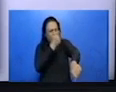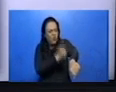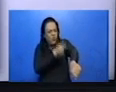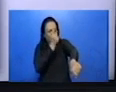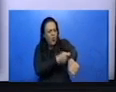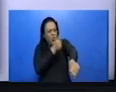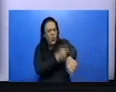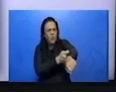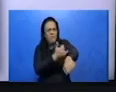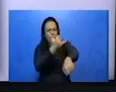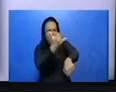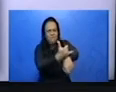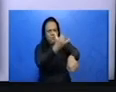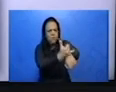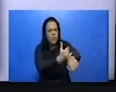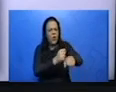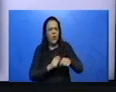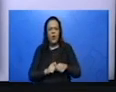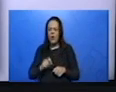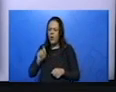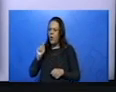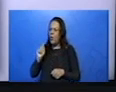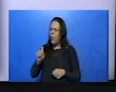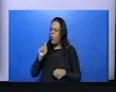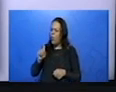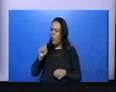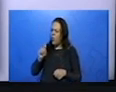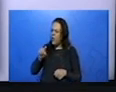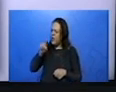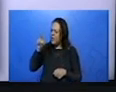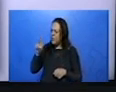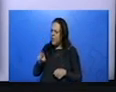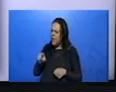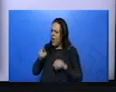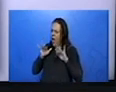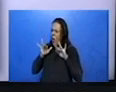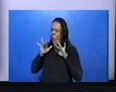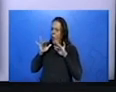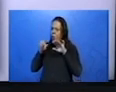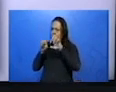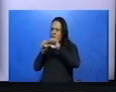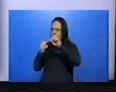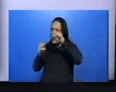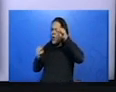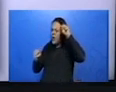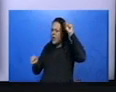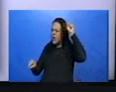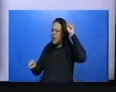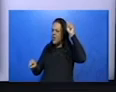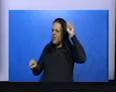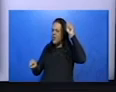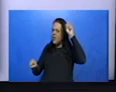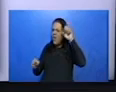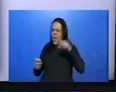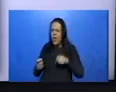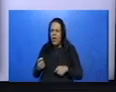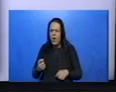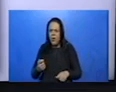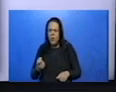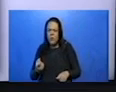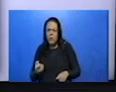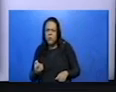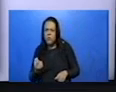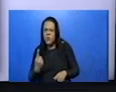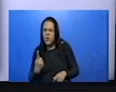aço. O que será essa criatura tão grande e estranha? Então, o que será que